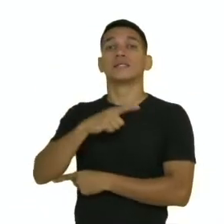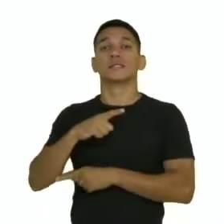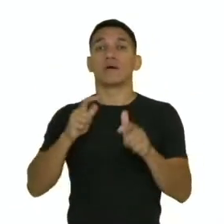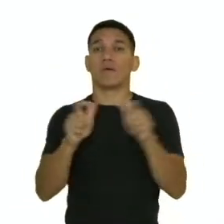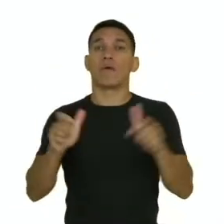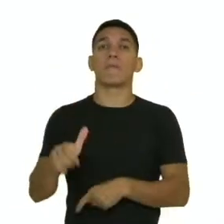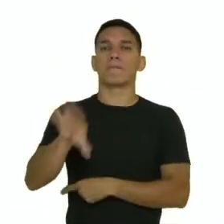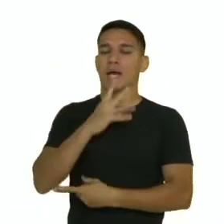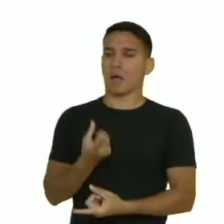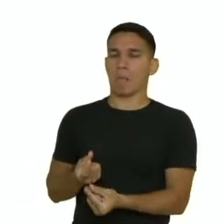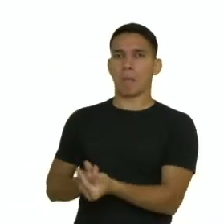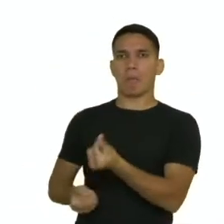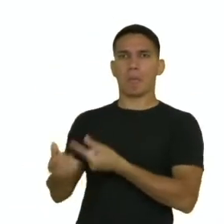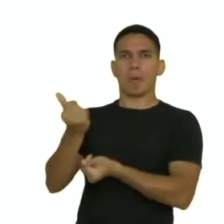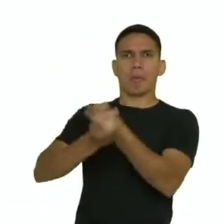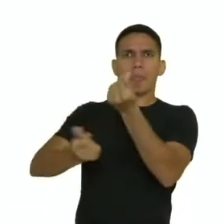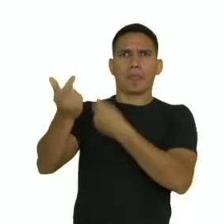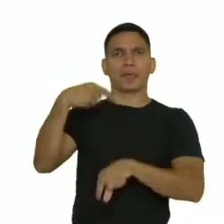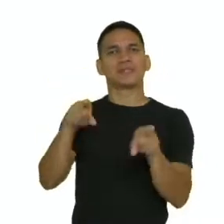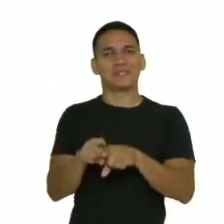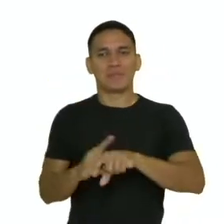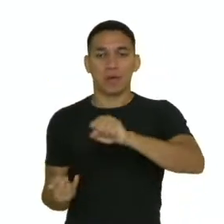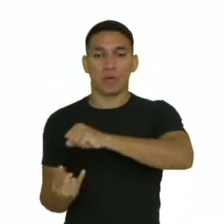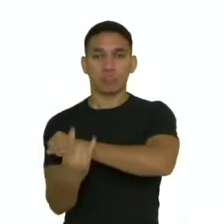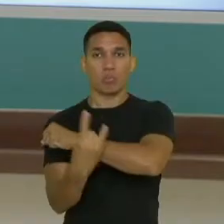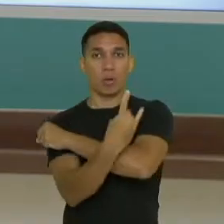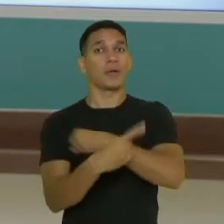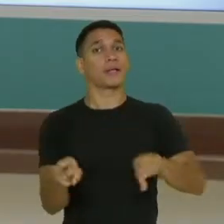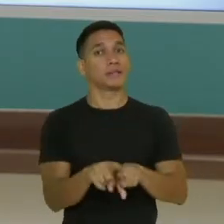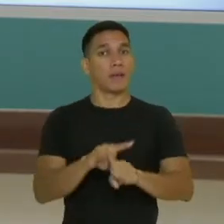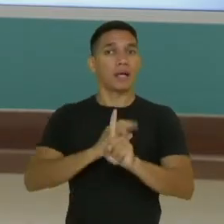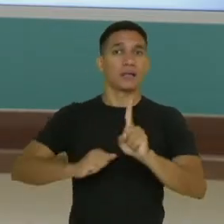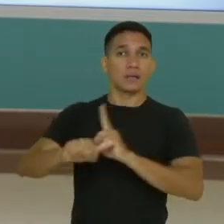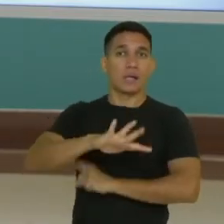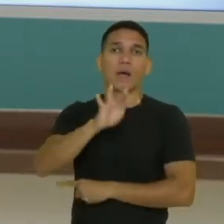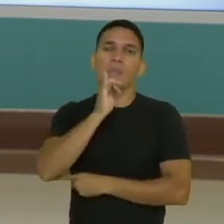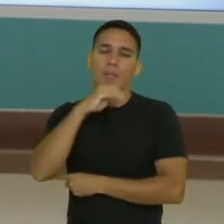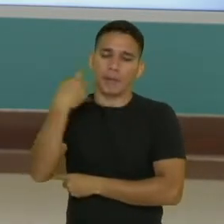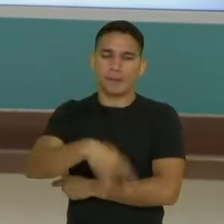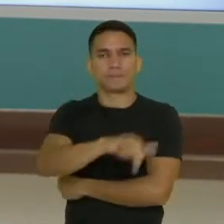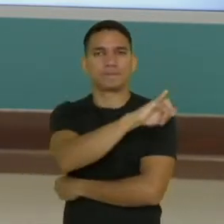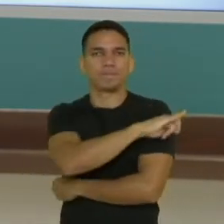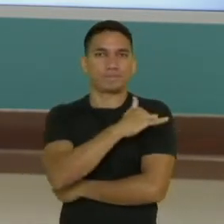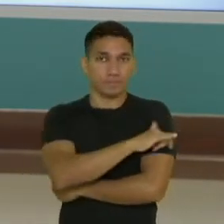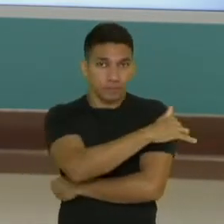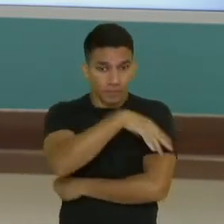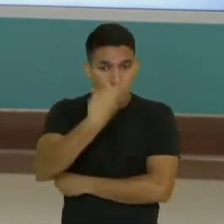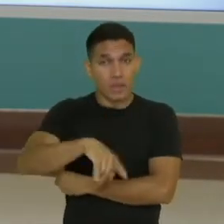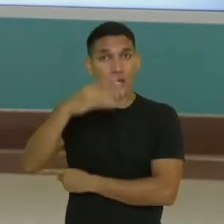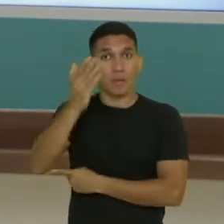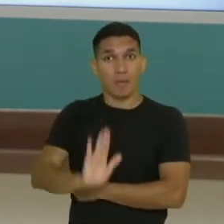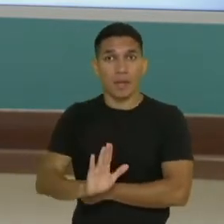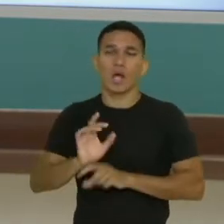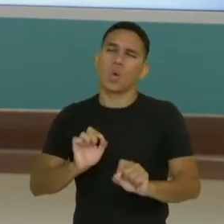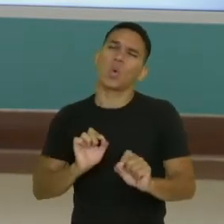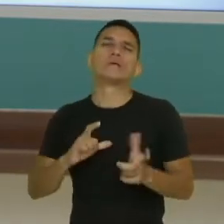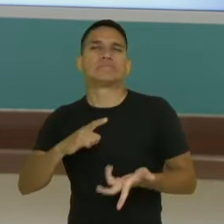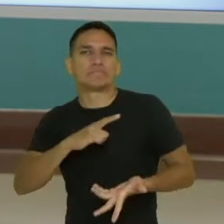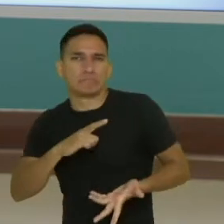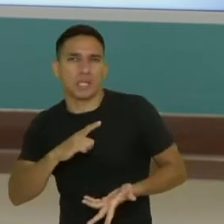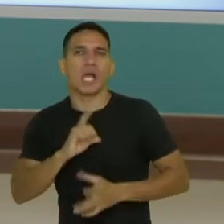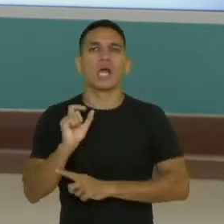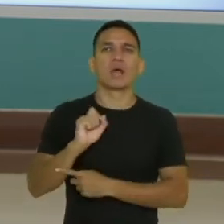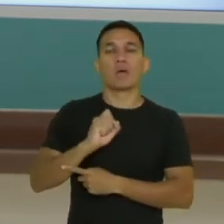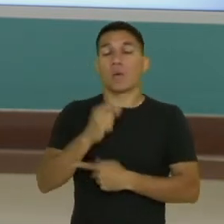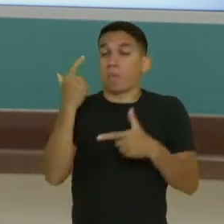avanço econômico, urbano e social. Como, por exemplo, o Rio de Janeiro, no Brasil, que mesmo que possua um